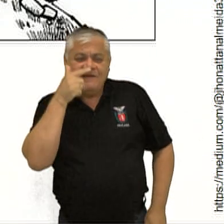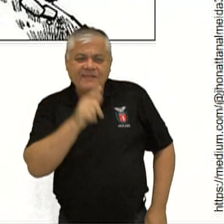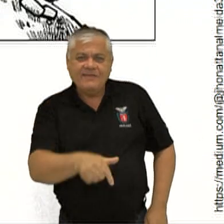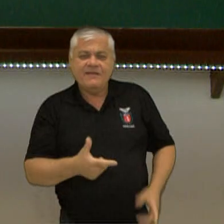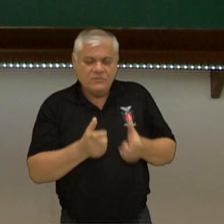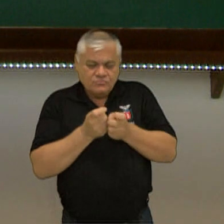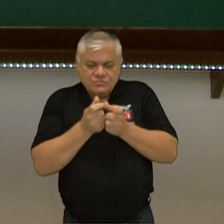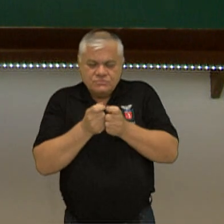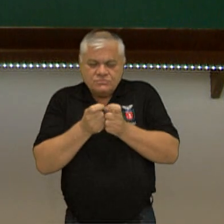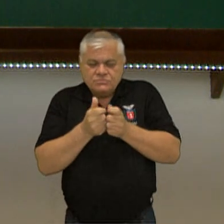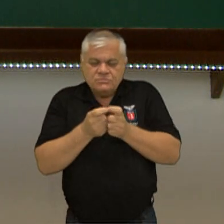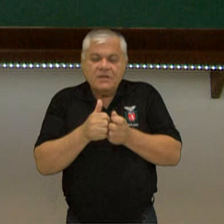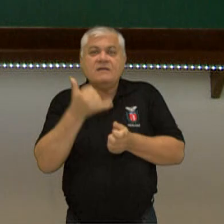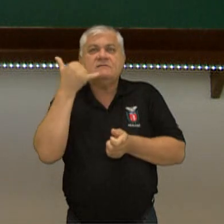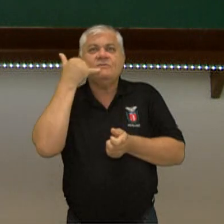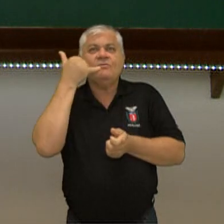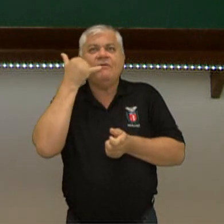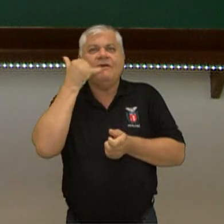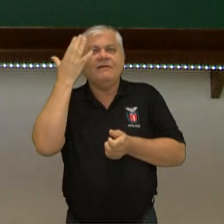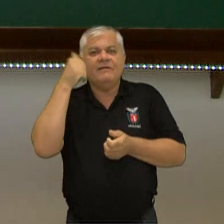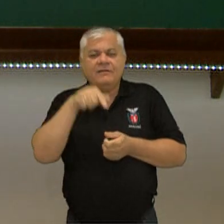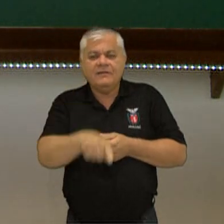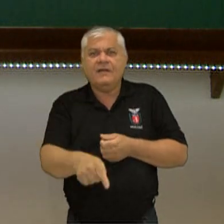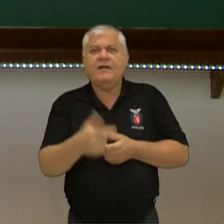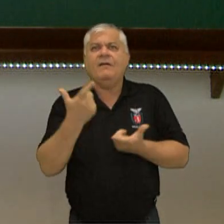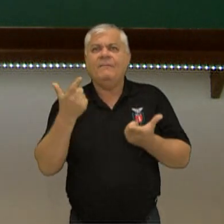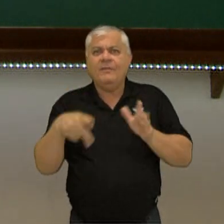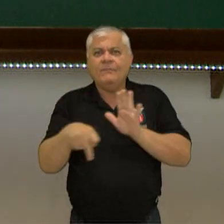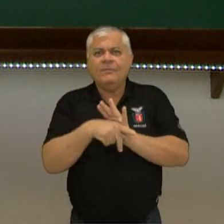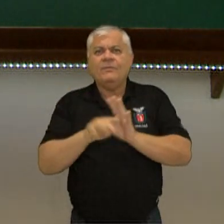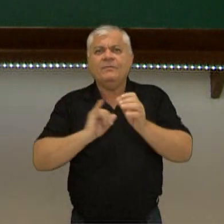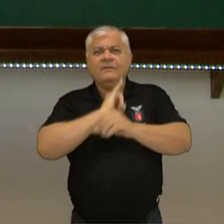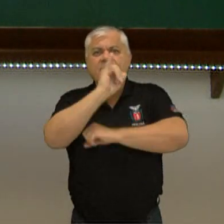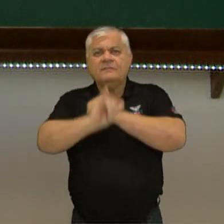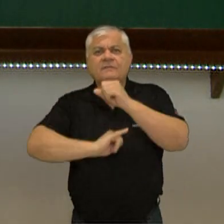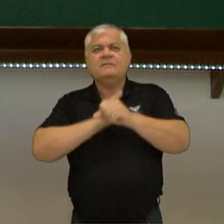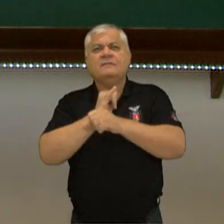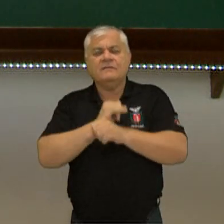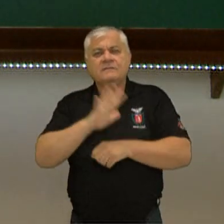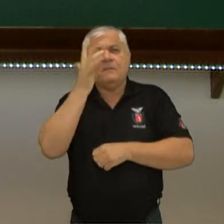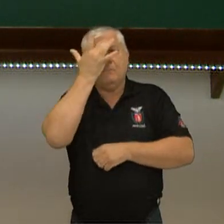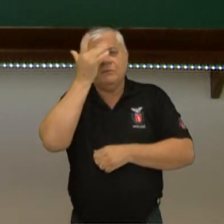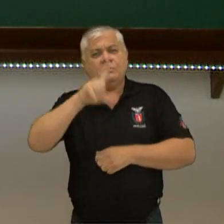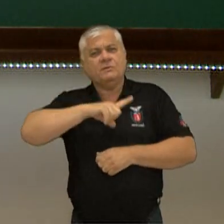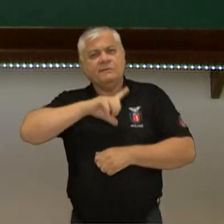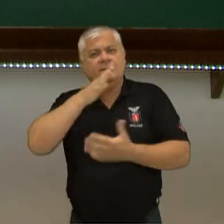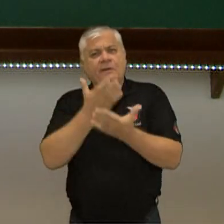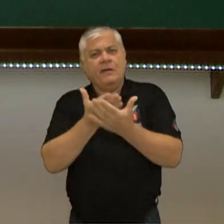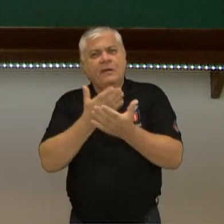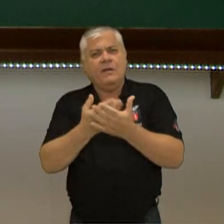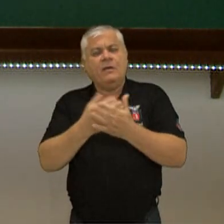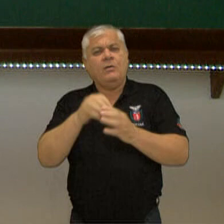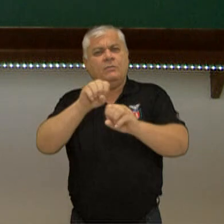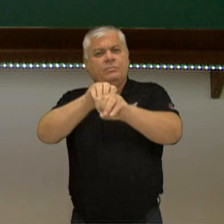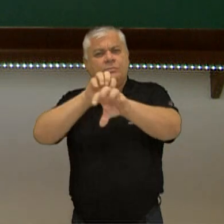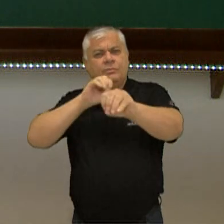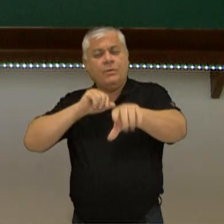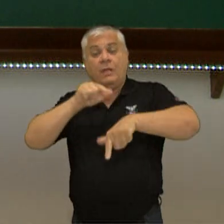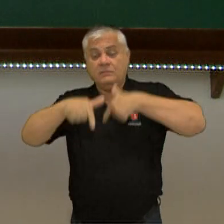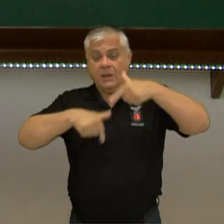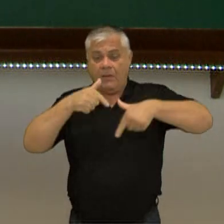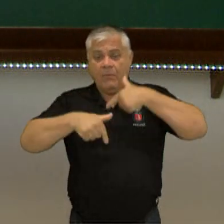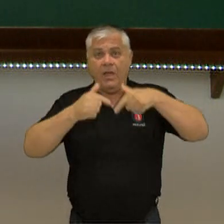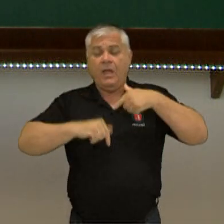idade, que já tem uma outra linguagem na internet. Então, está no nosso dia a dia, as pessoas estão tendo aula remota, trabalho remoto e não tem